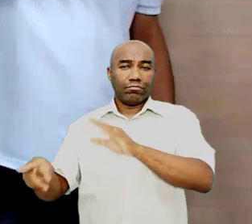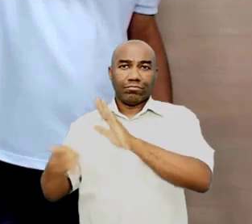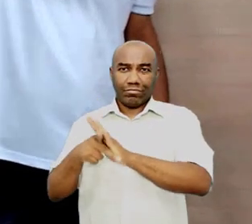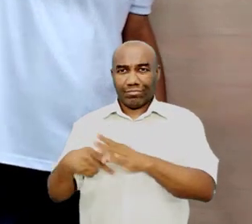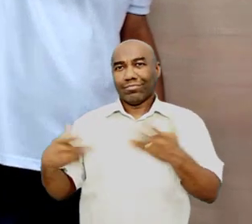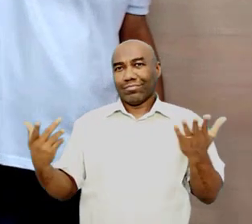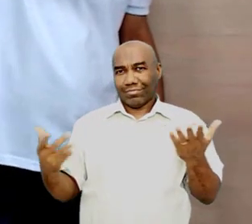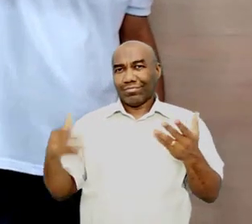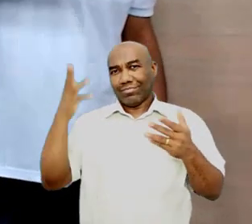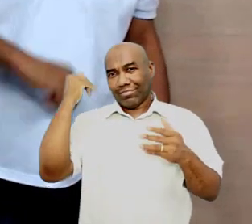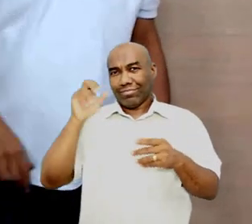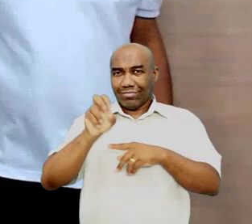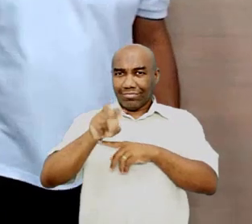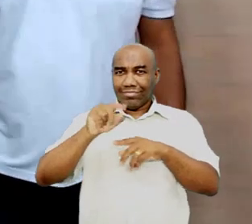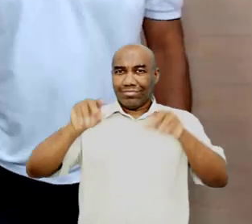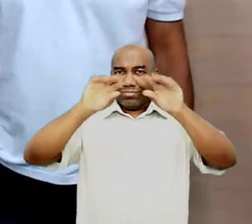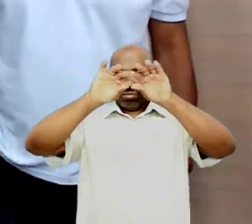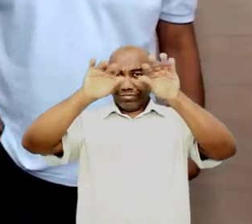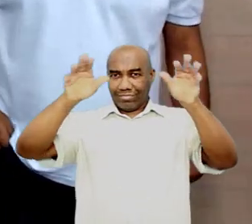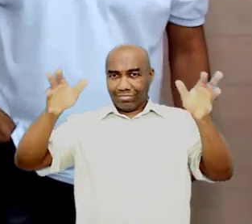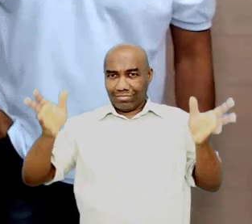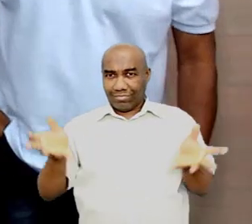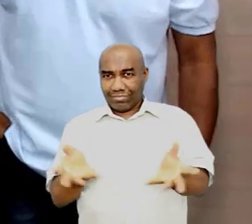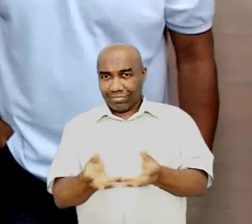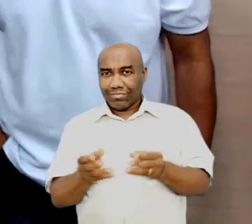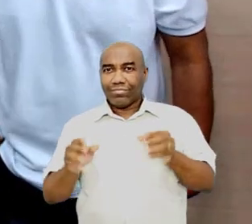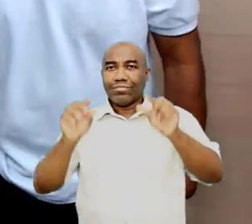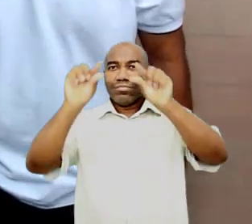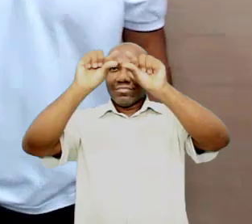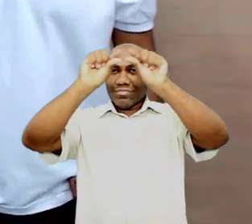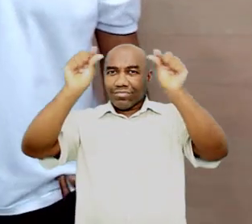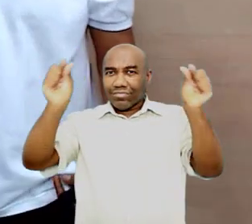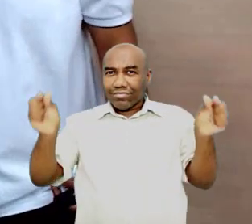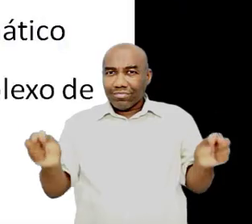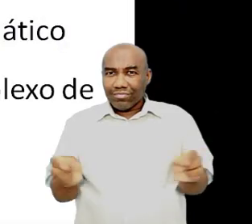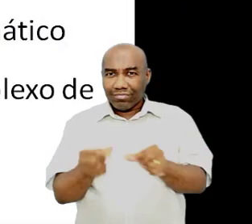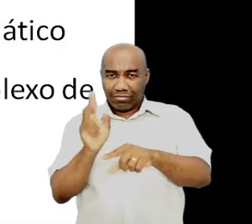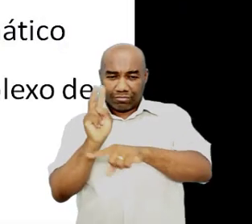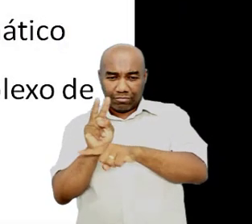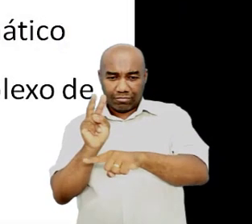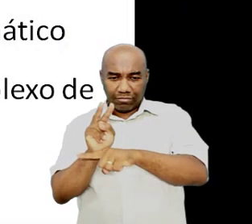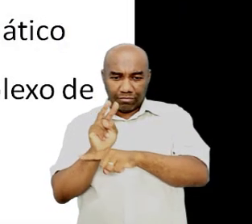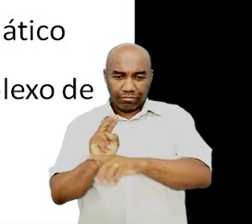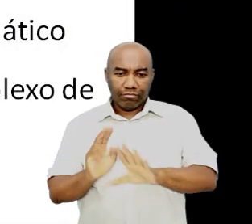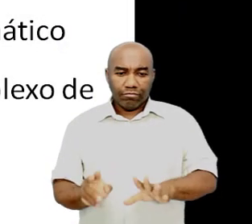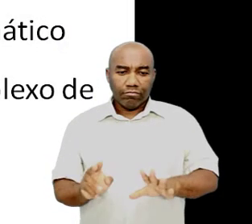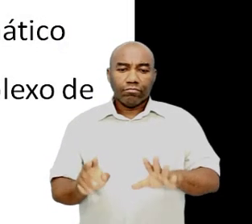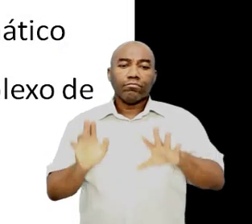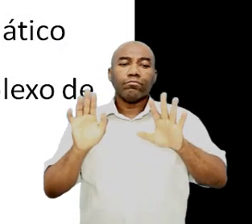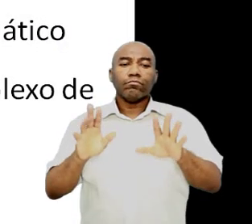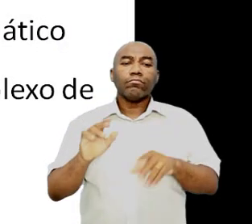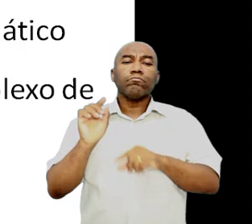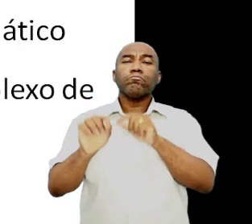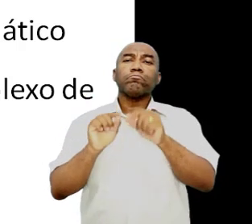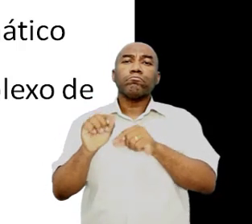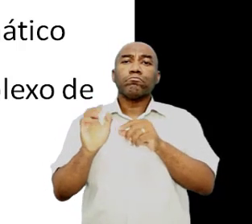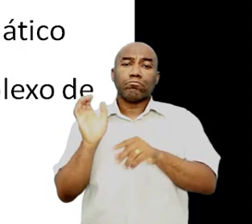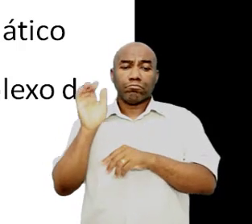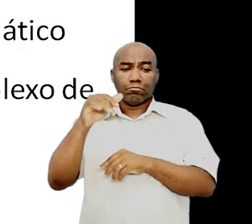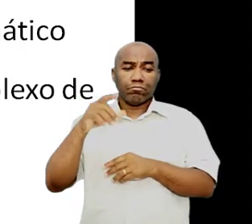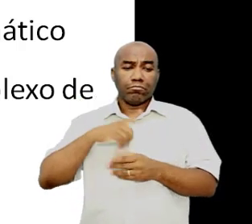que é derivada da nossa célula. Beleza. Porém, nessas membranas estão